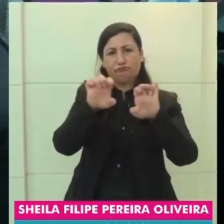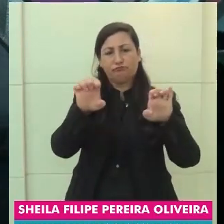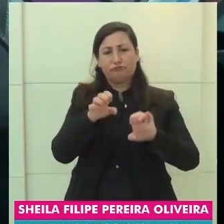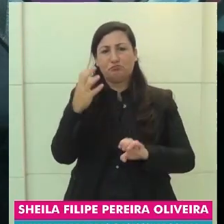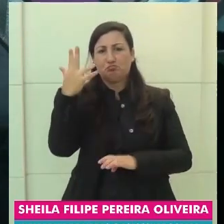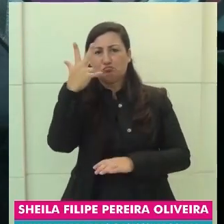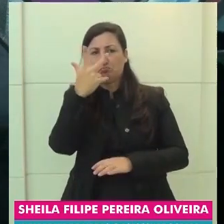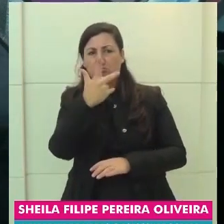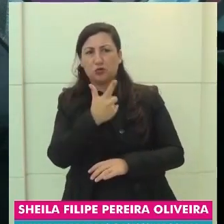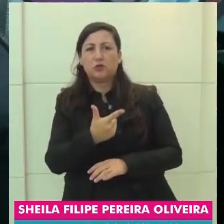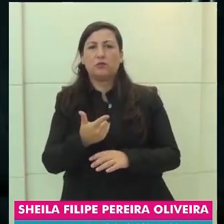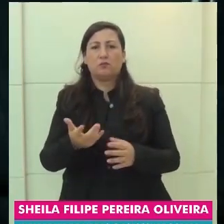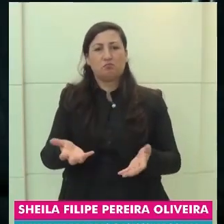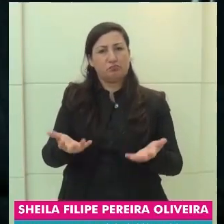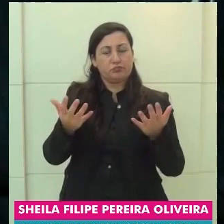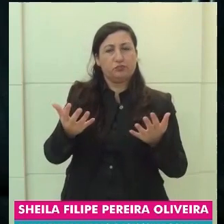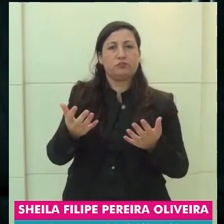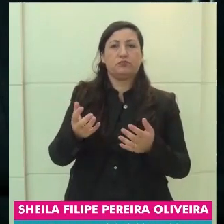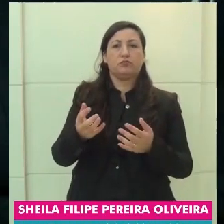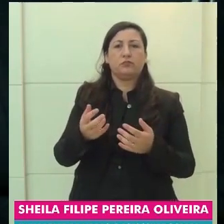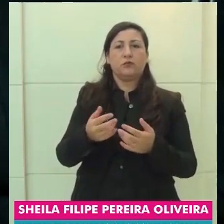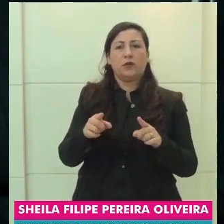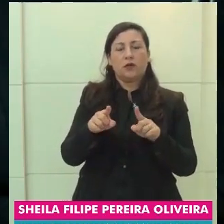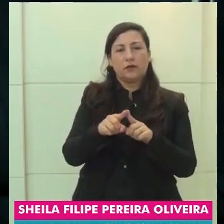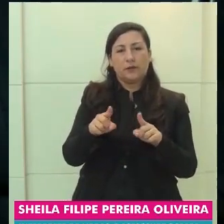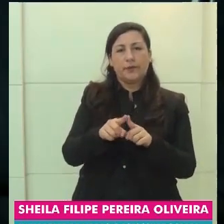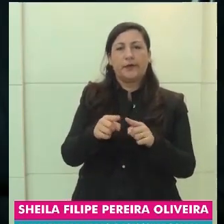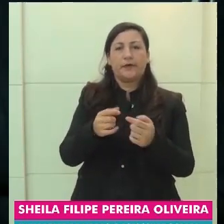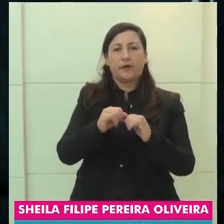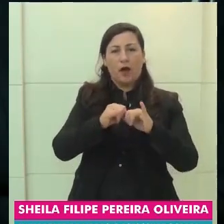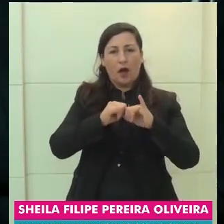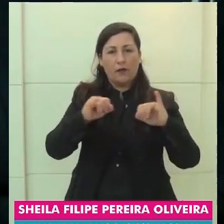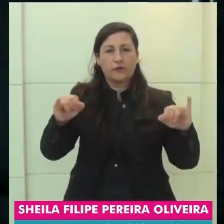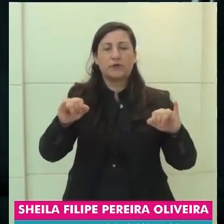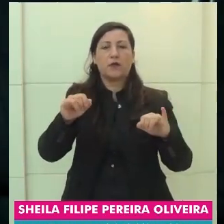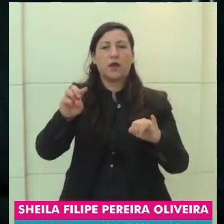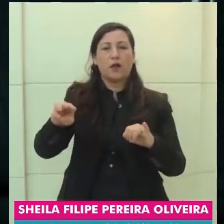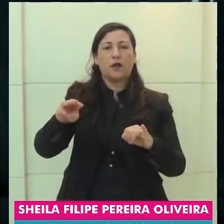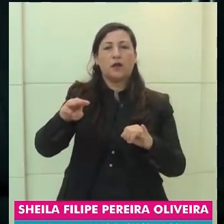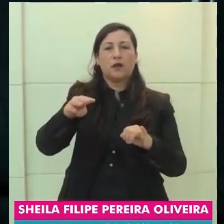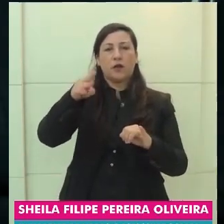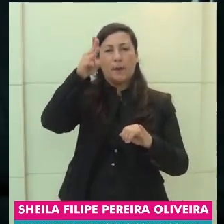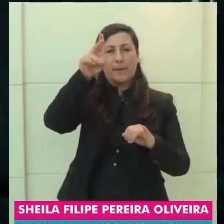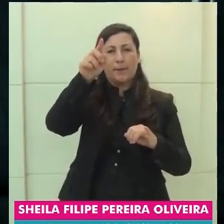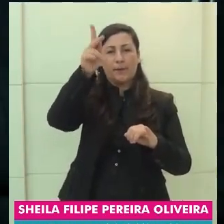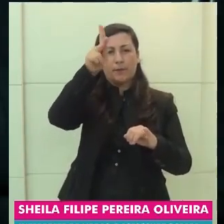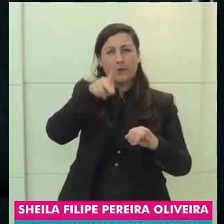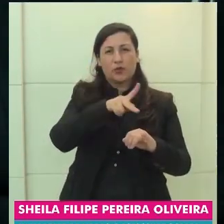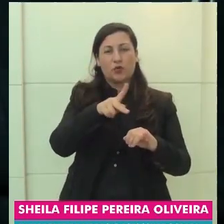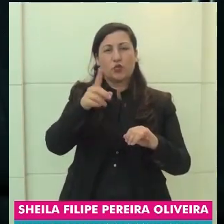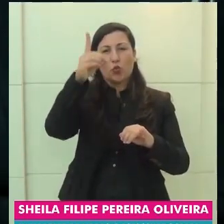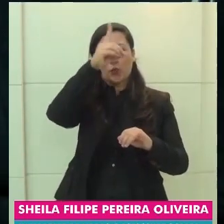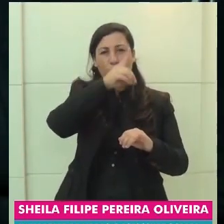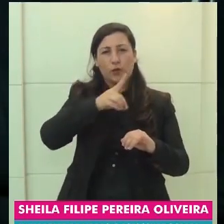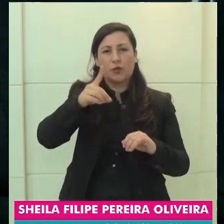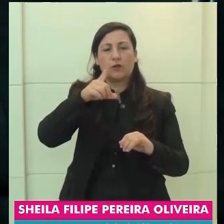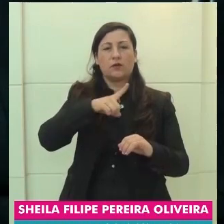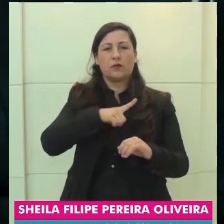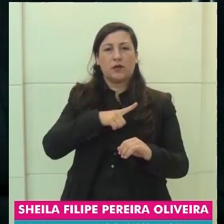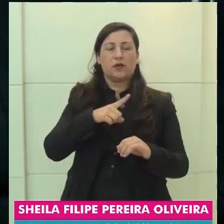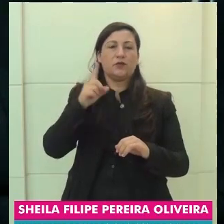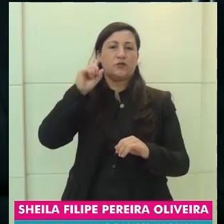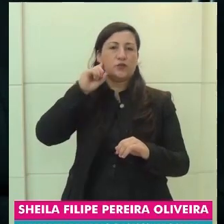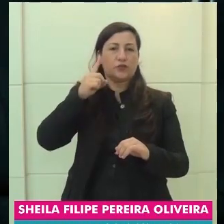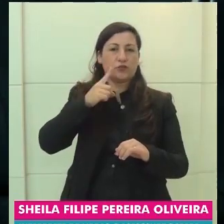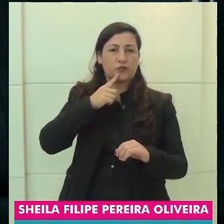estruturado, é. E as missas também têm intérprete agora para que o surdo possa acompanhar também os seus momentos de